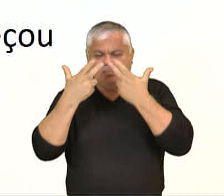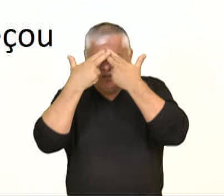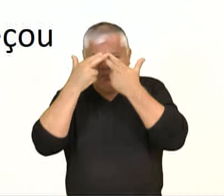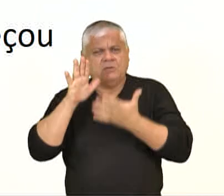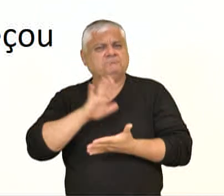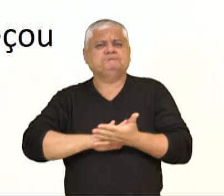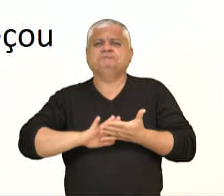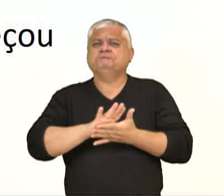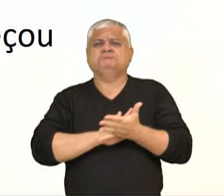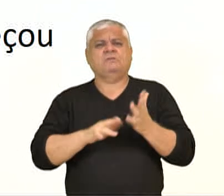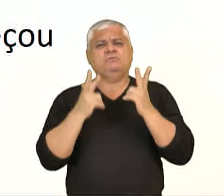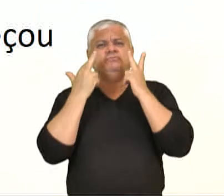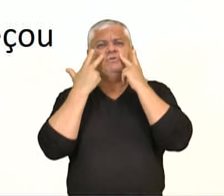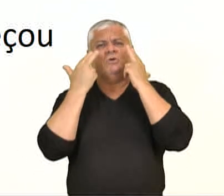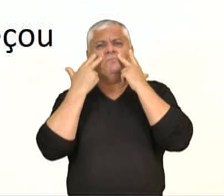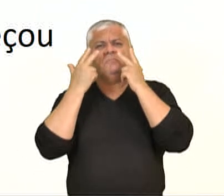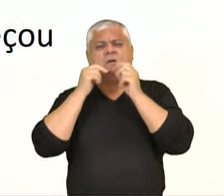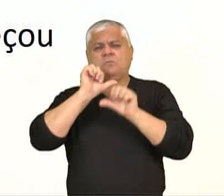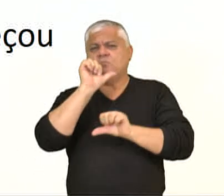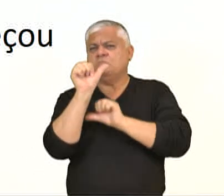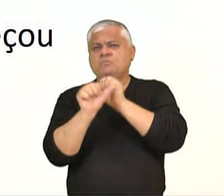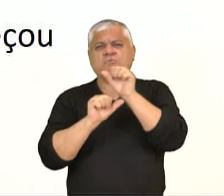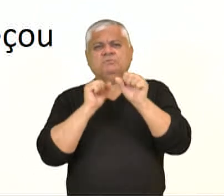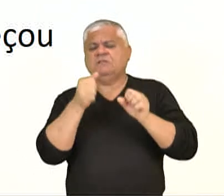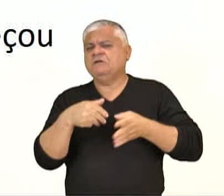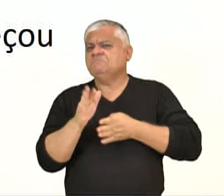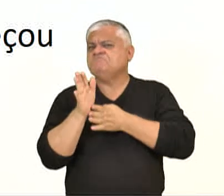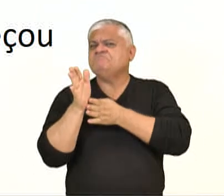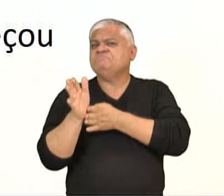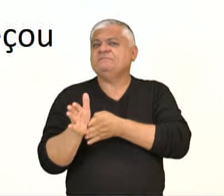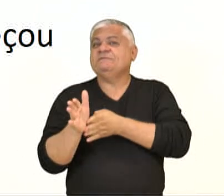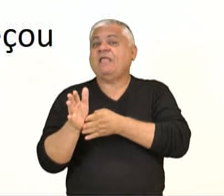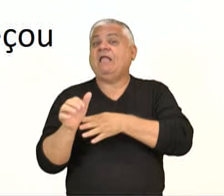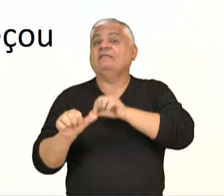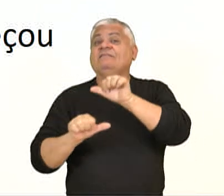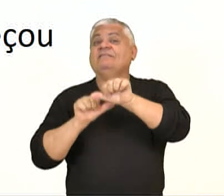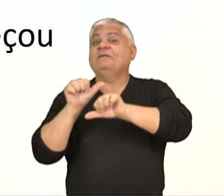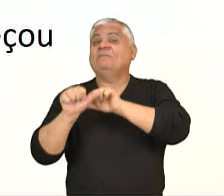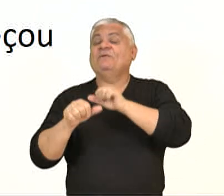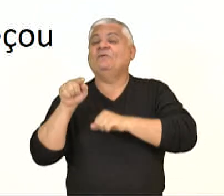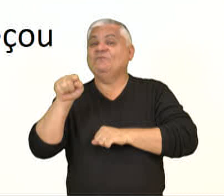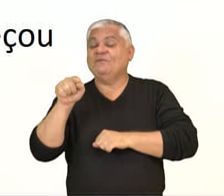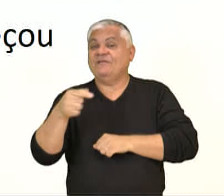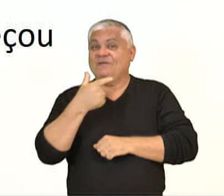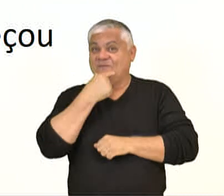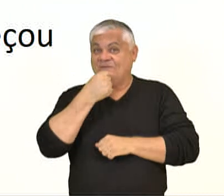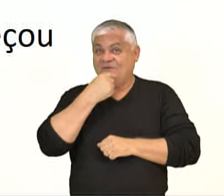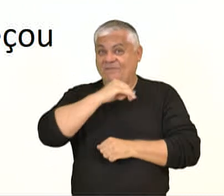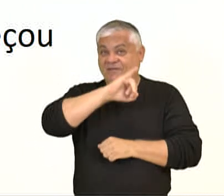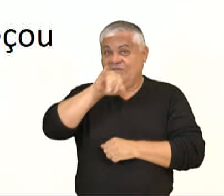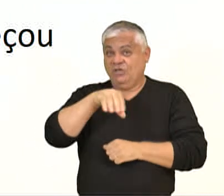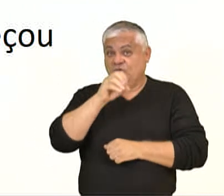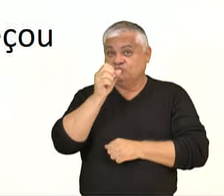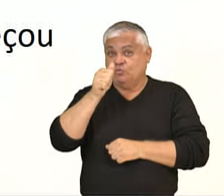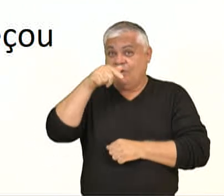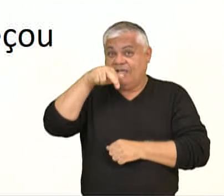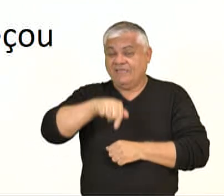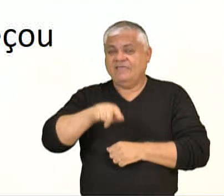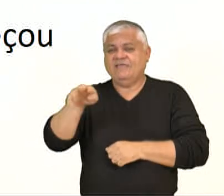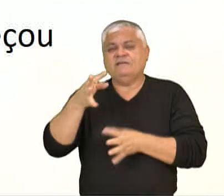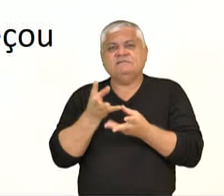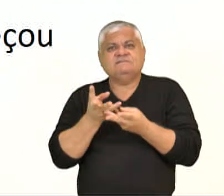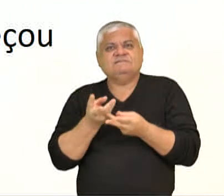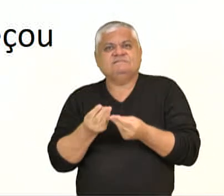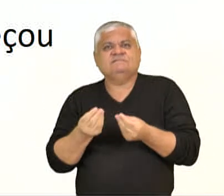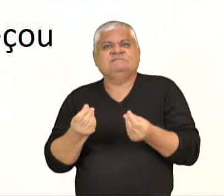Dedicou-se a endireitar-se. Mas, no decorrer e com menos, Jó Joaquim entrou sensível a